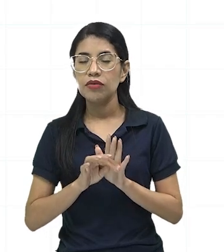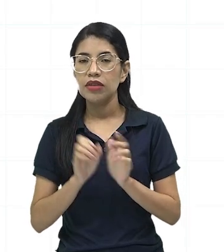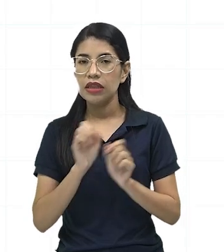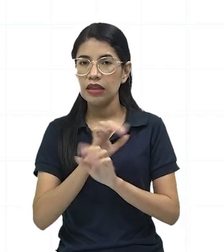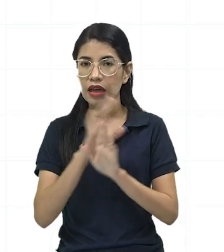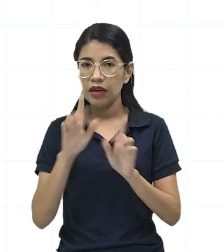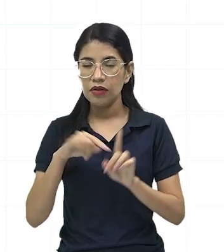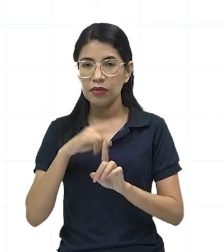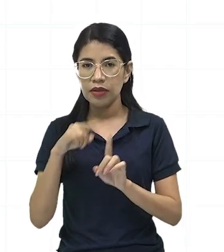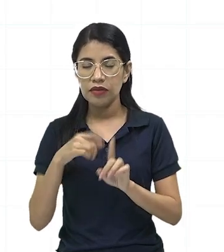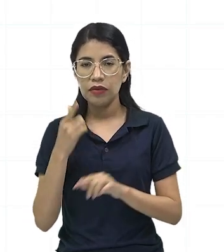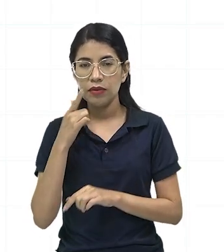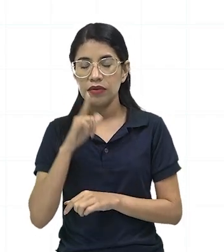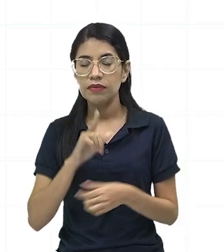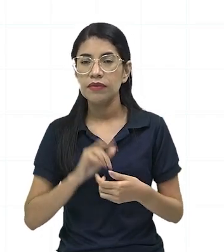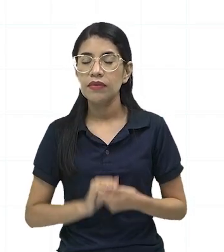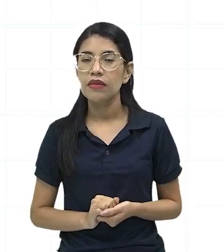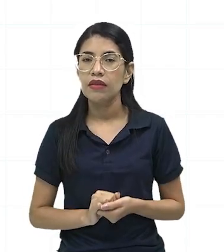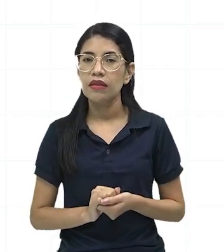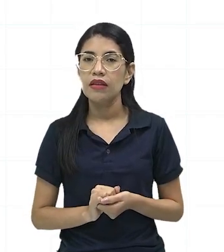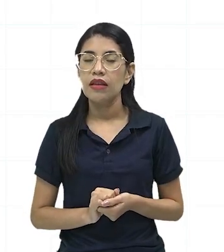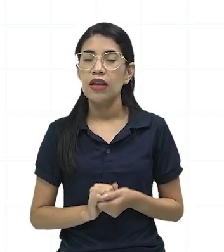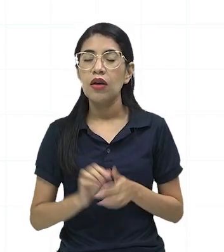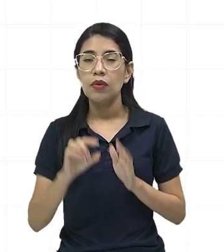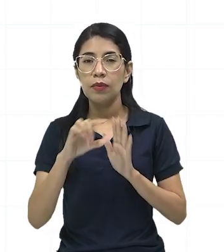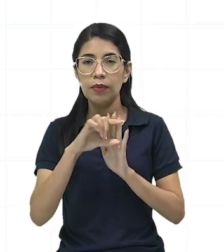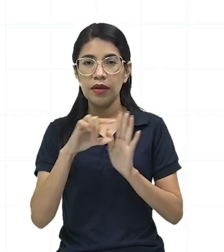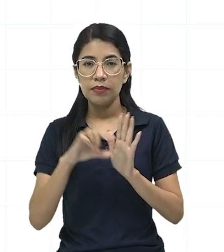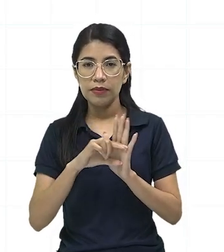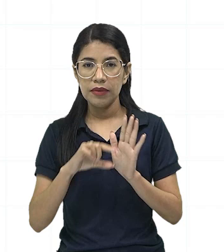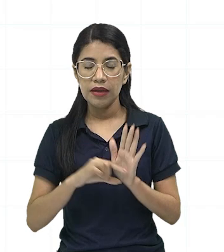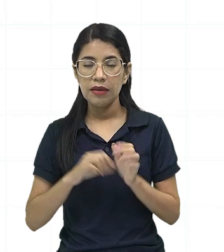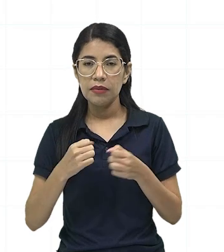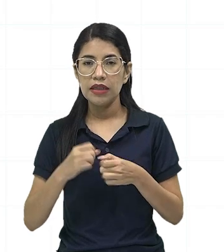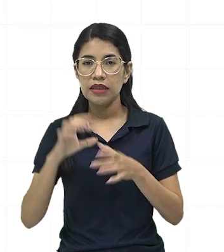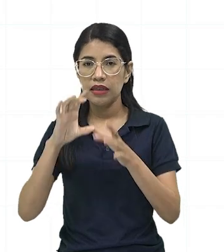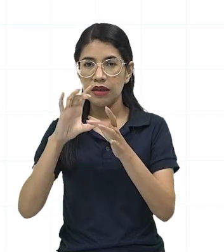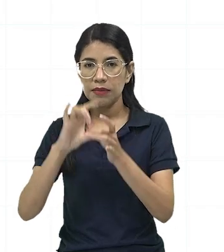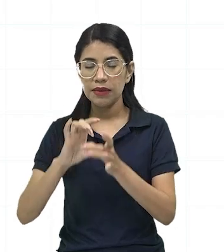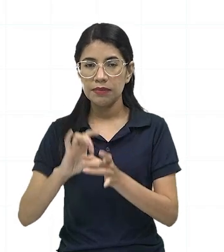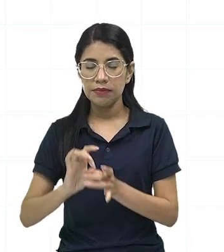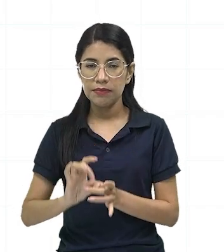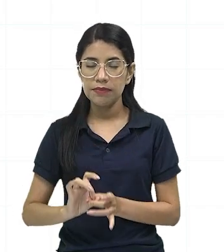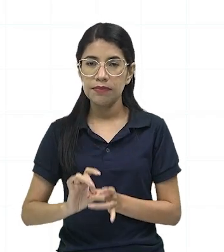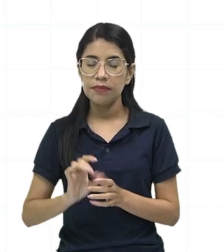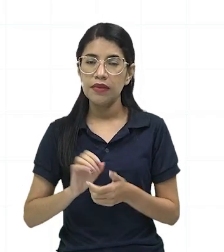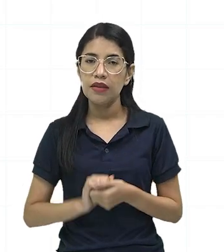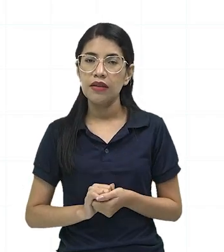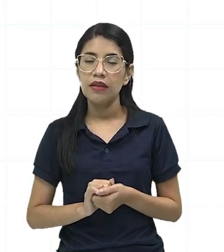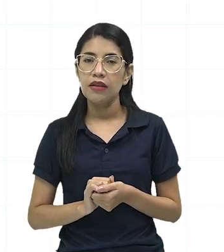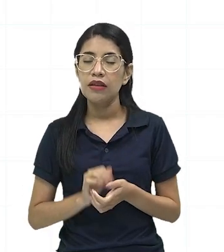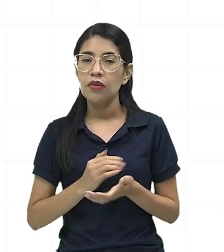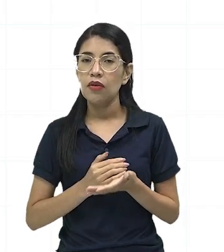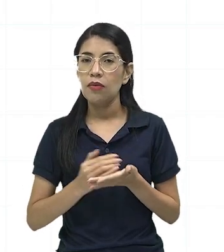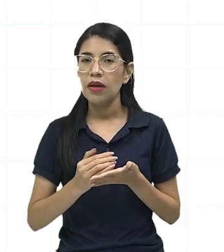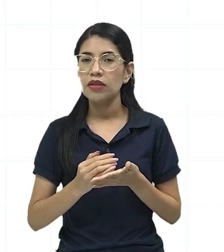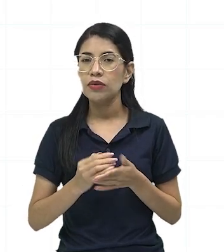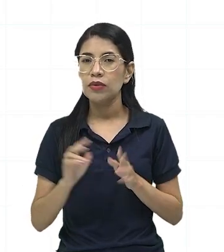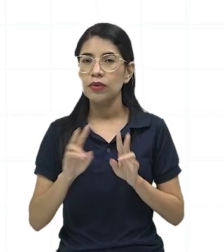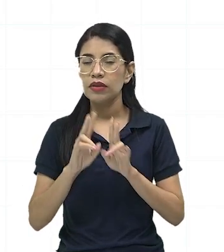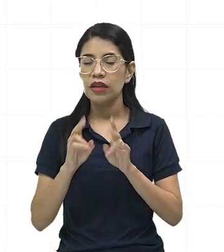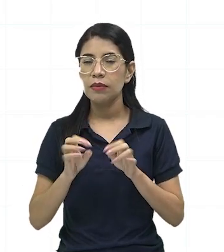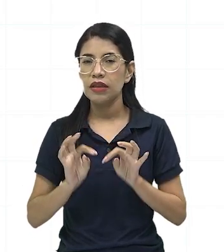seu objetivo, todas as partes devem se relacionar de forma coerente. Começo falando sobre tecnologia